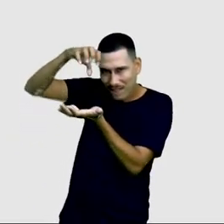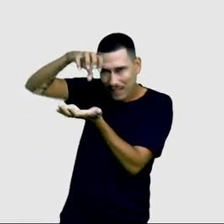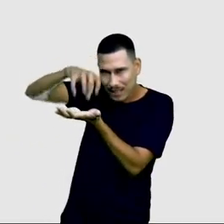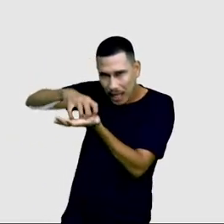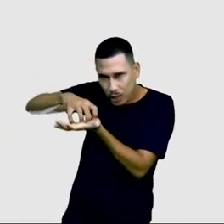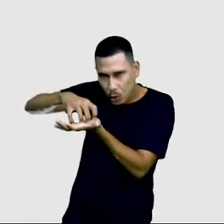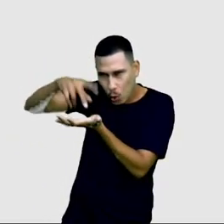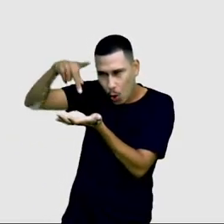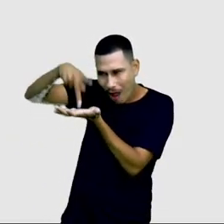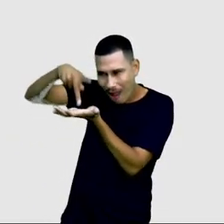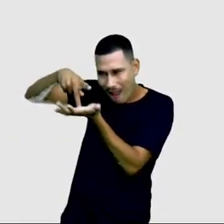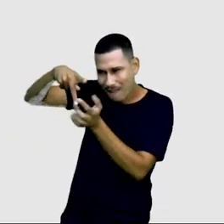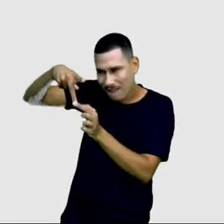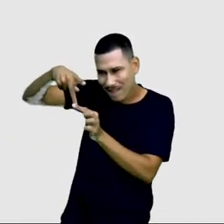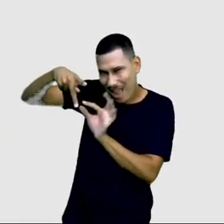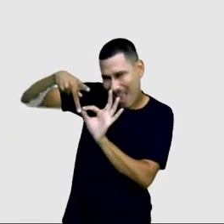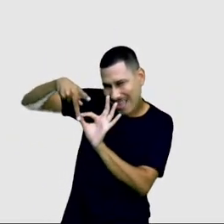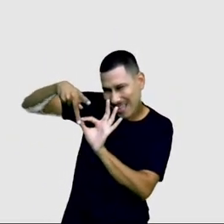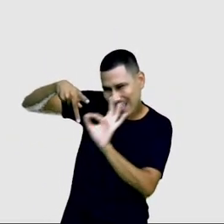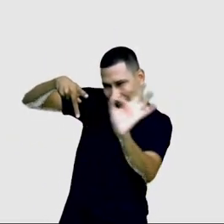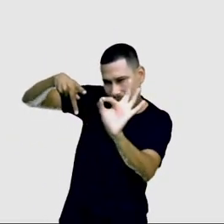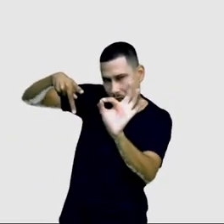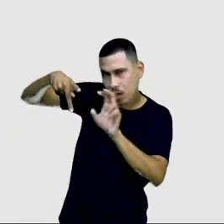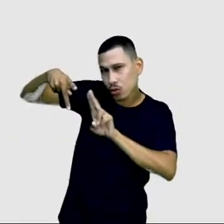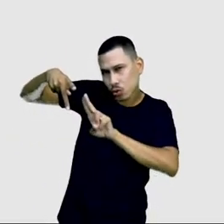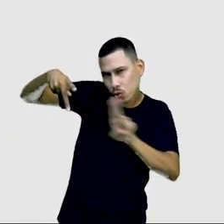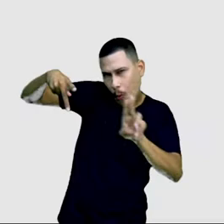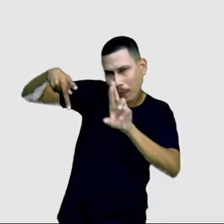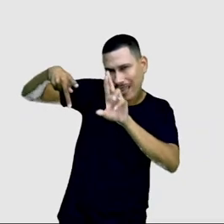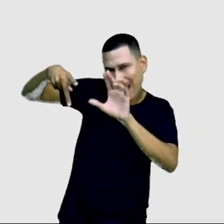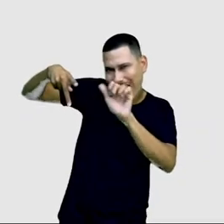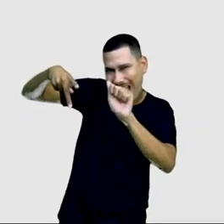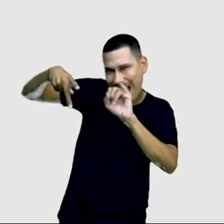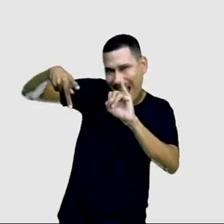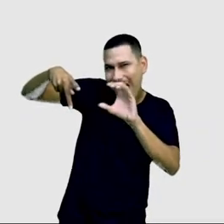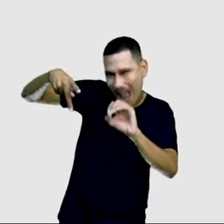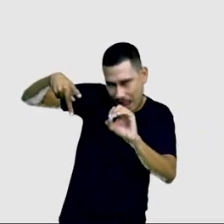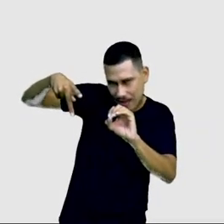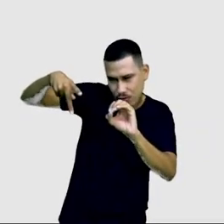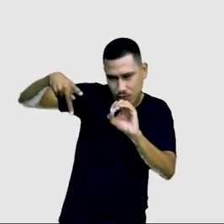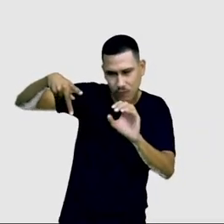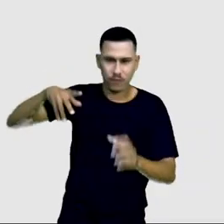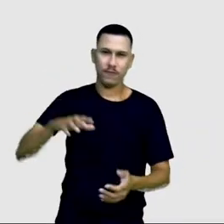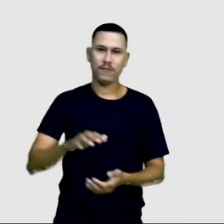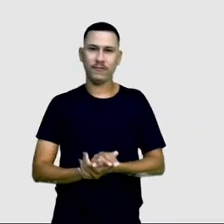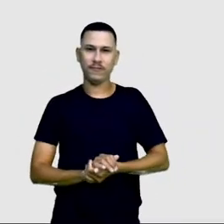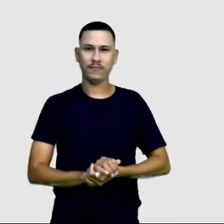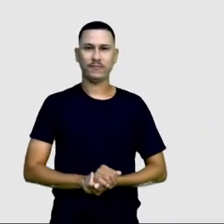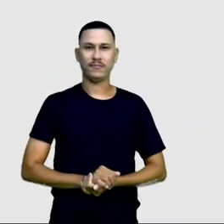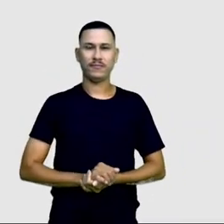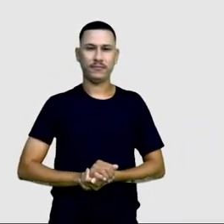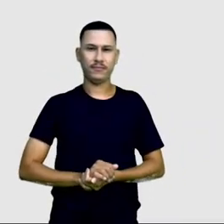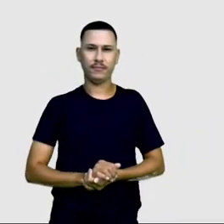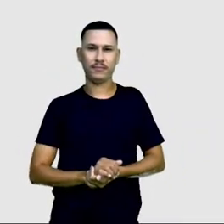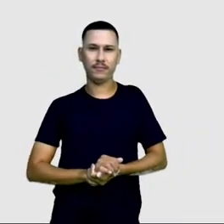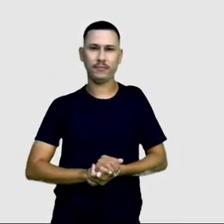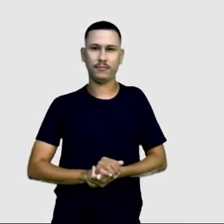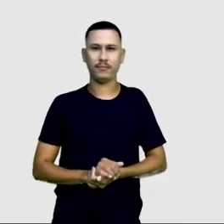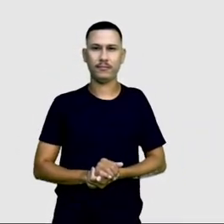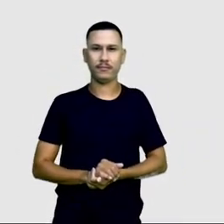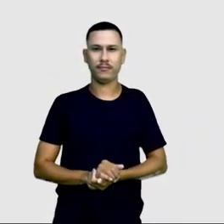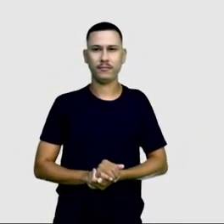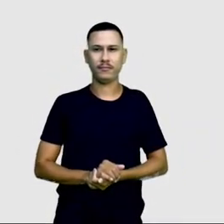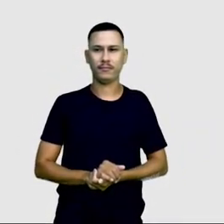do compasso. E o raio é essa distância, que no caso da gente, quando vai desenhar com compasso, é a abertura